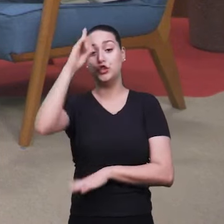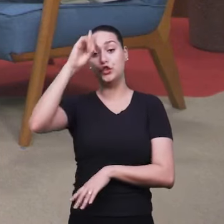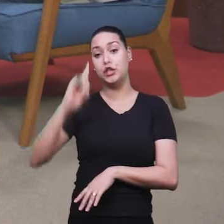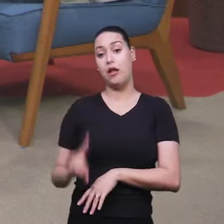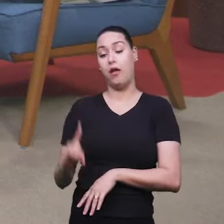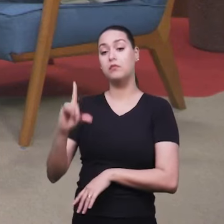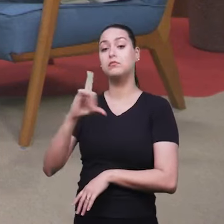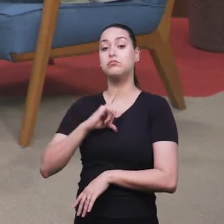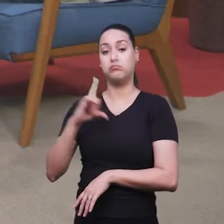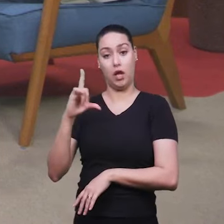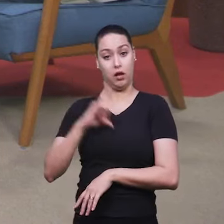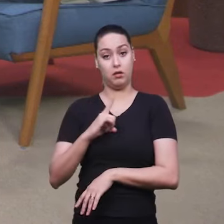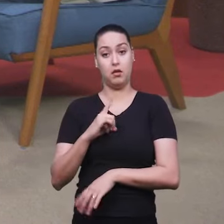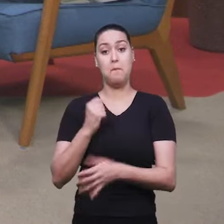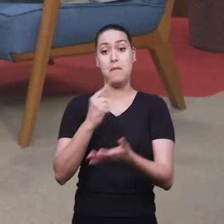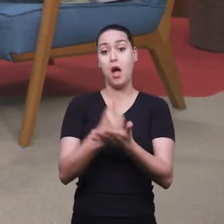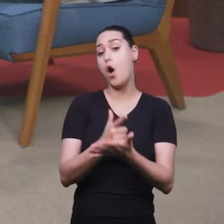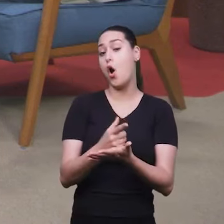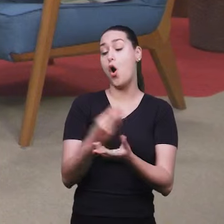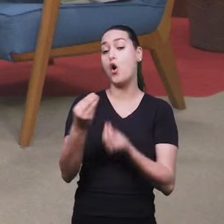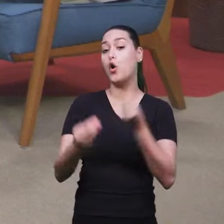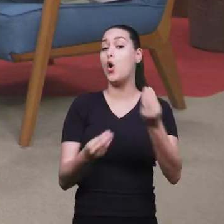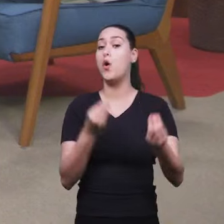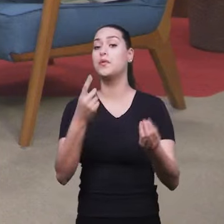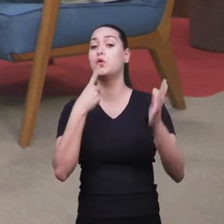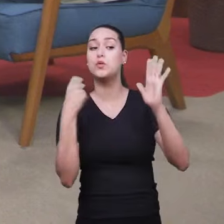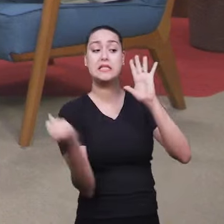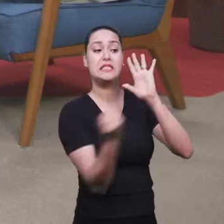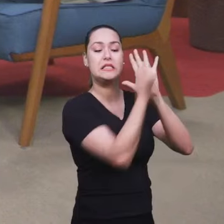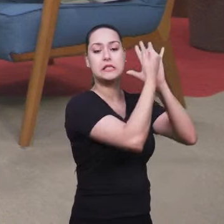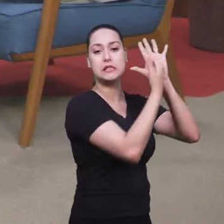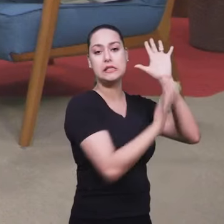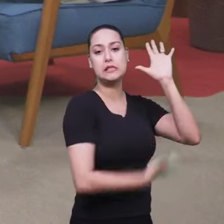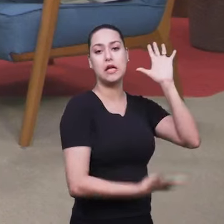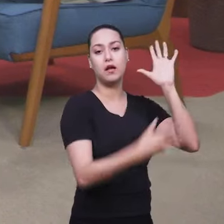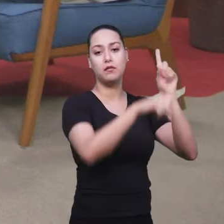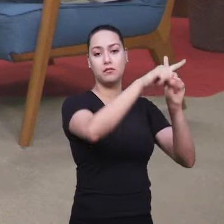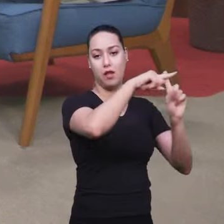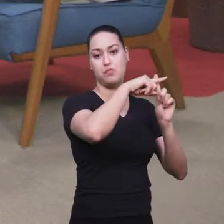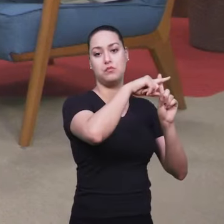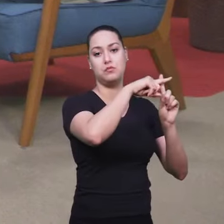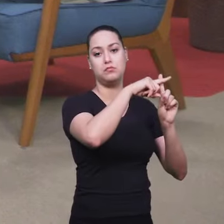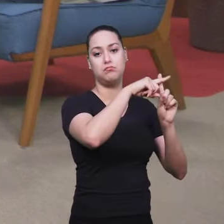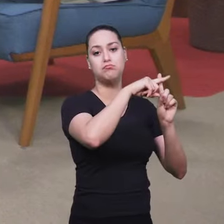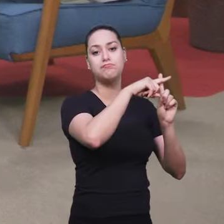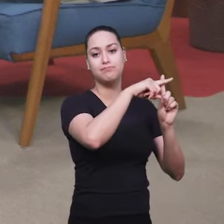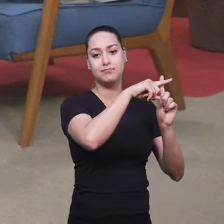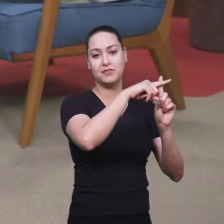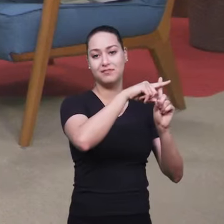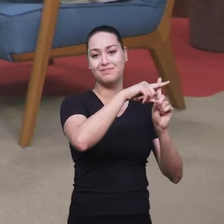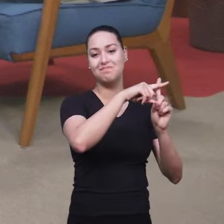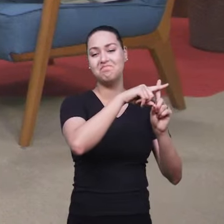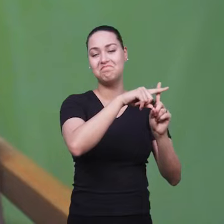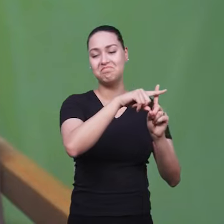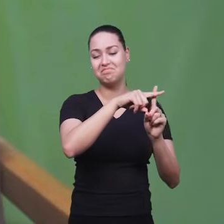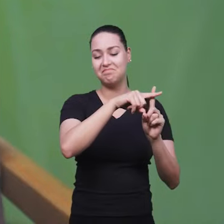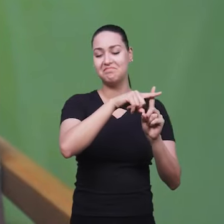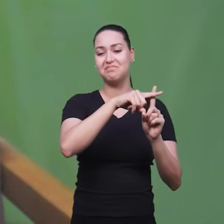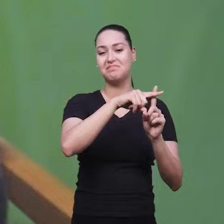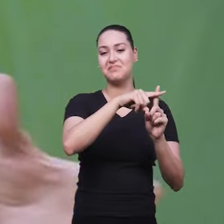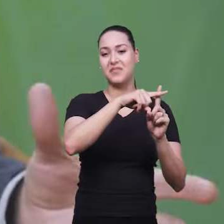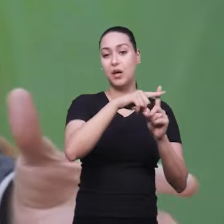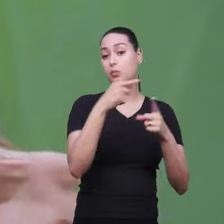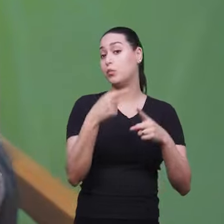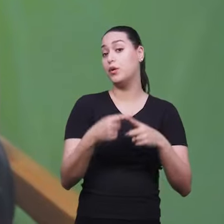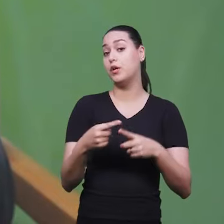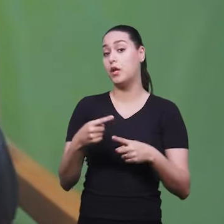o direito a essa propriedade pelo sangue que ele derramou na cruz. Exatamente. Então, é algo que se inverte. O